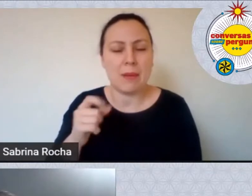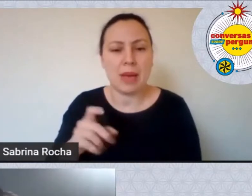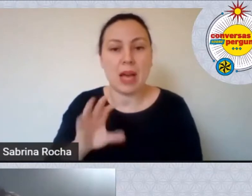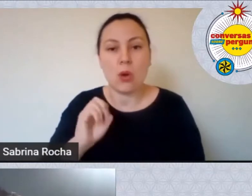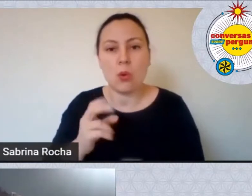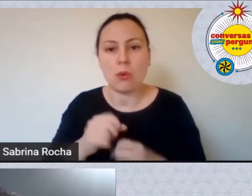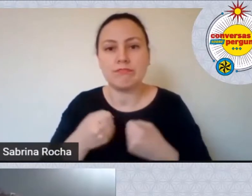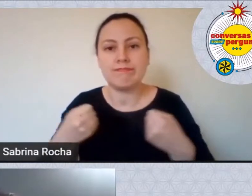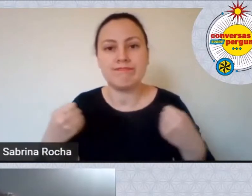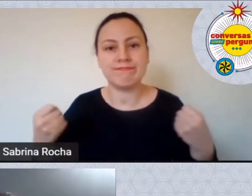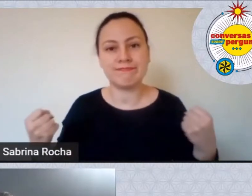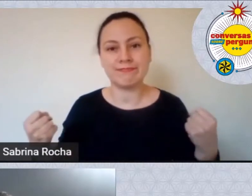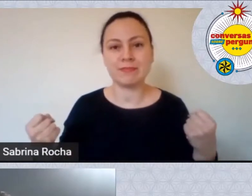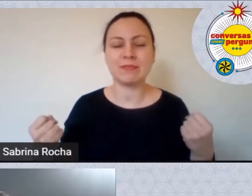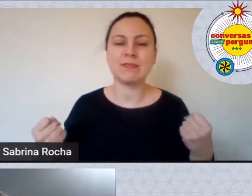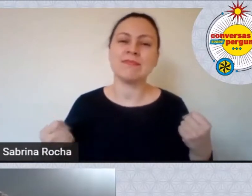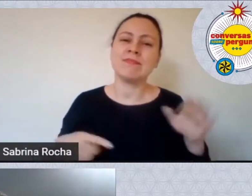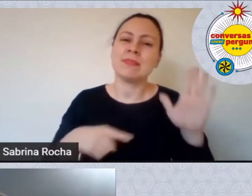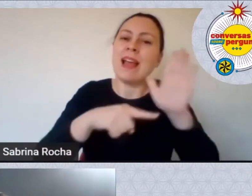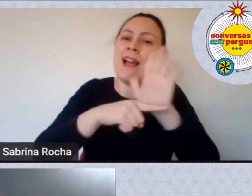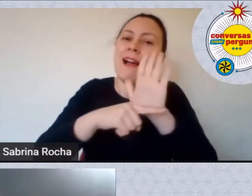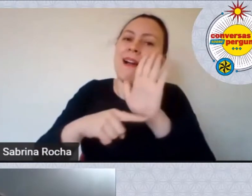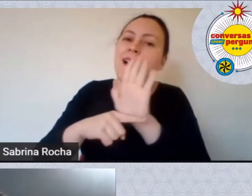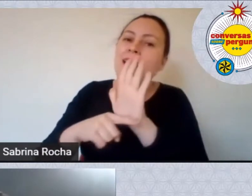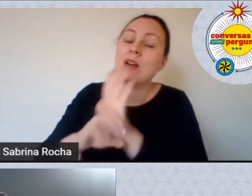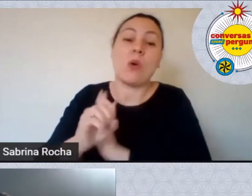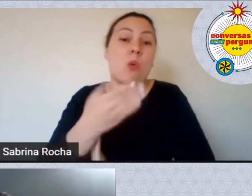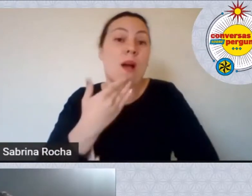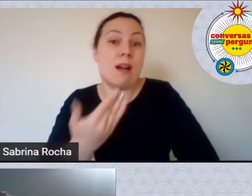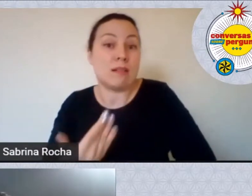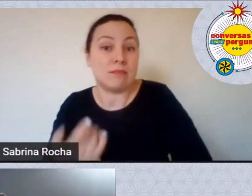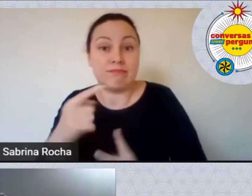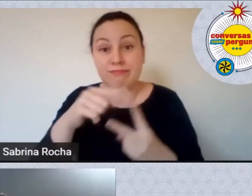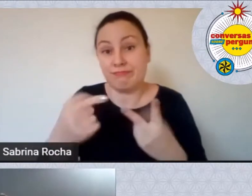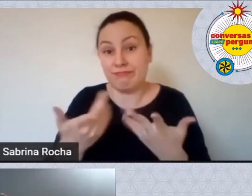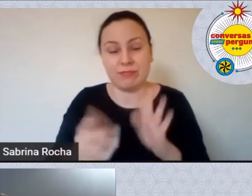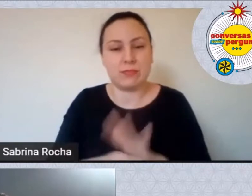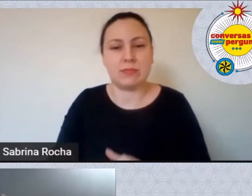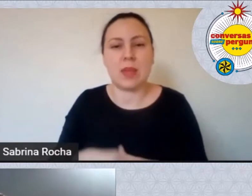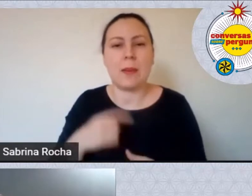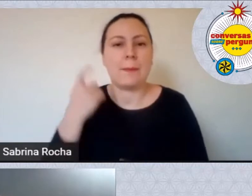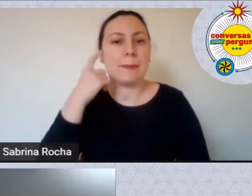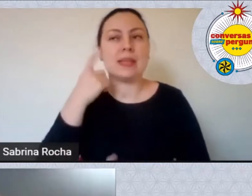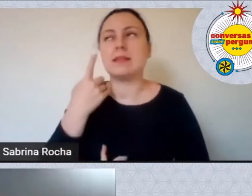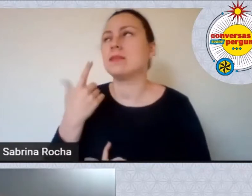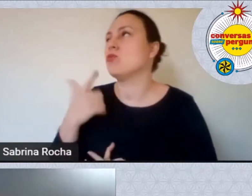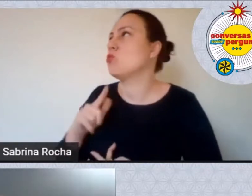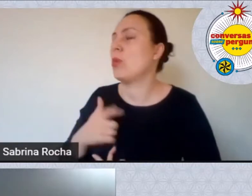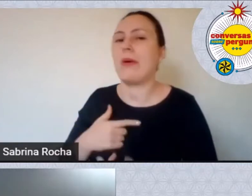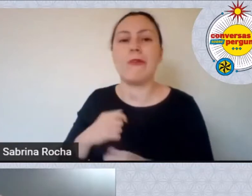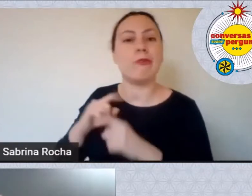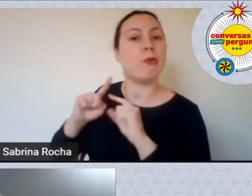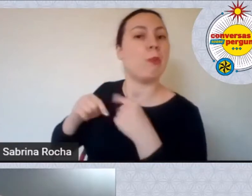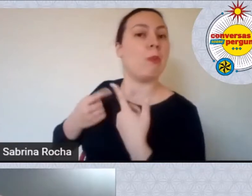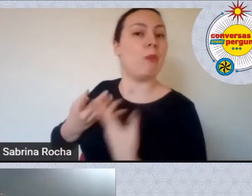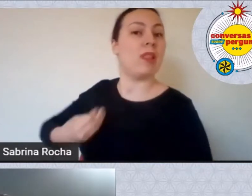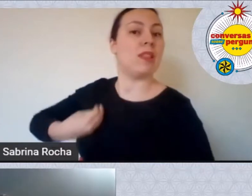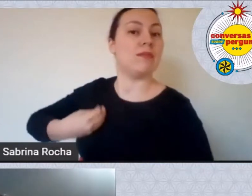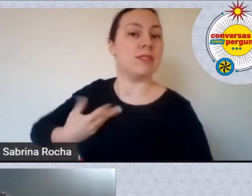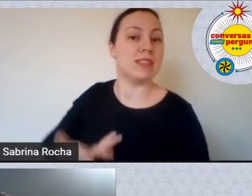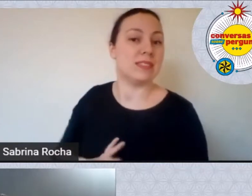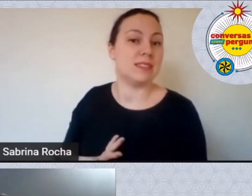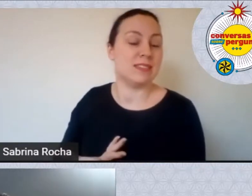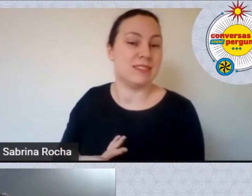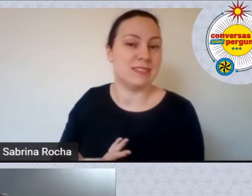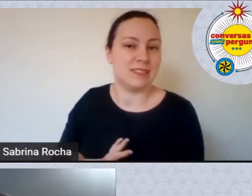cria dispositivos de solidariedade, você se repensa e se transforma? Quer dizer, o que você faz com o que o outro